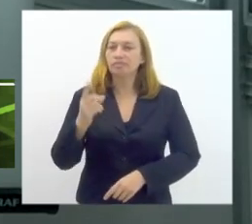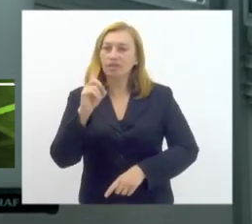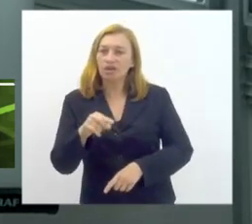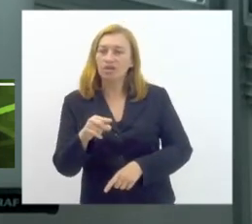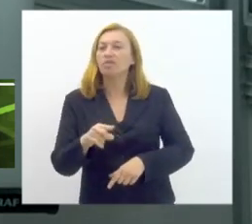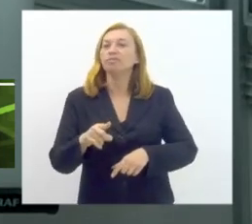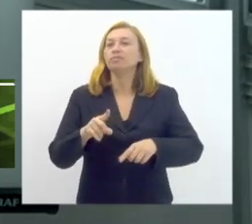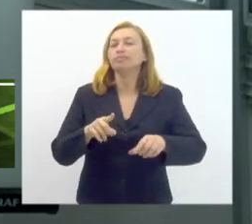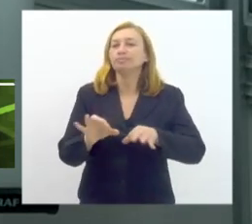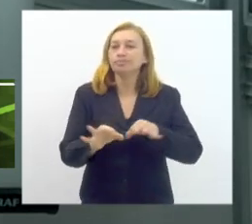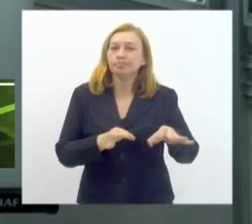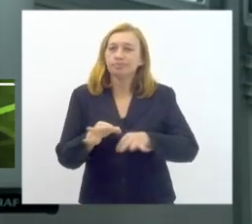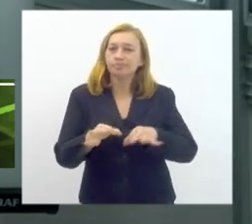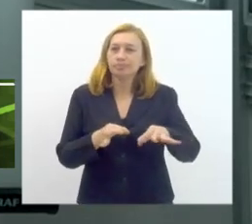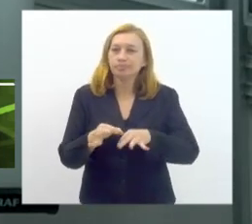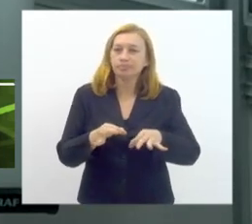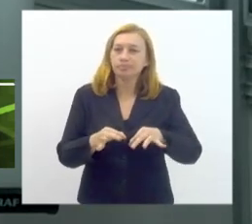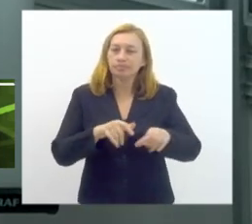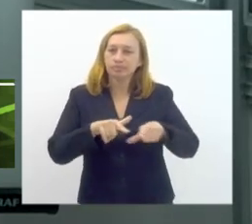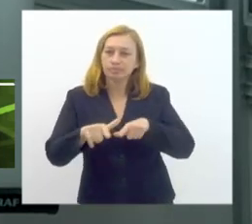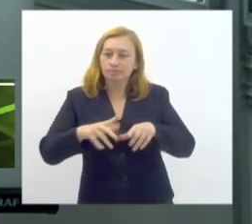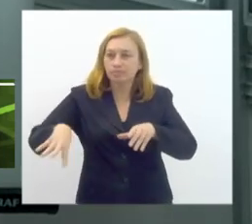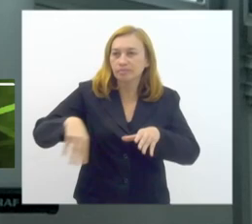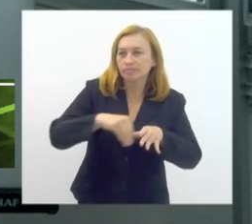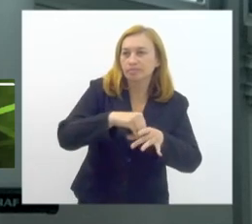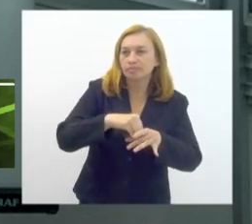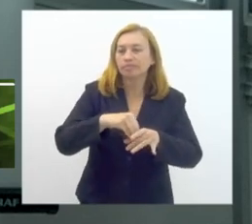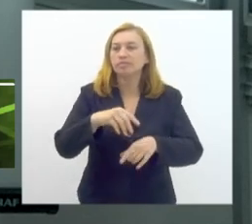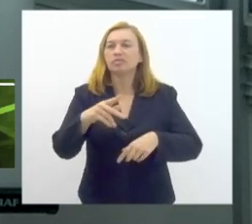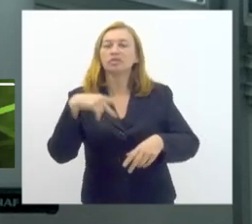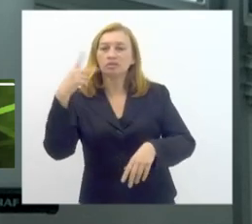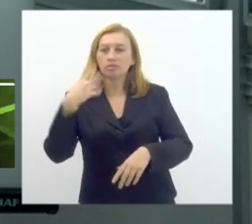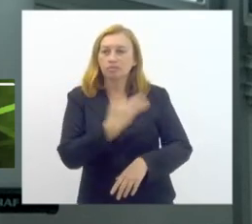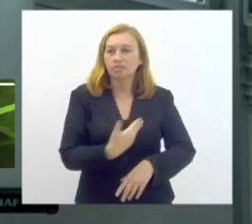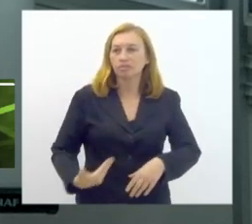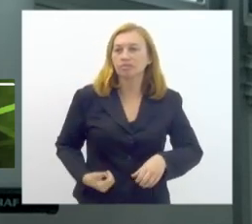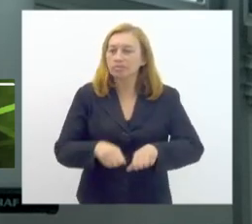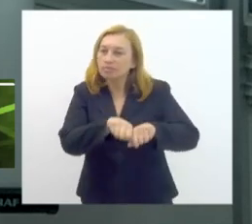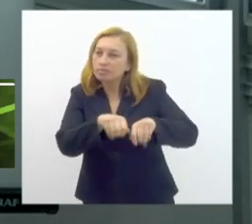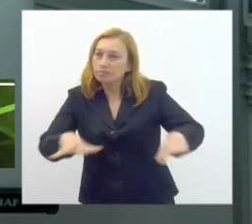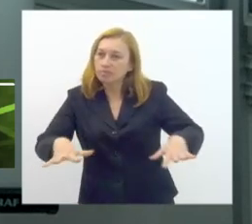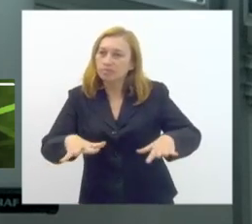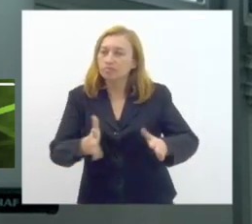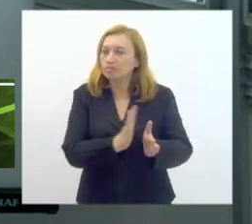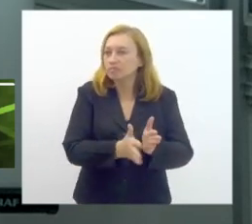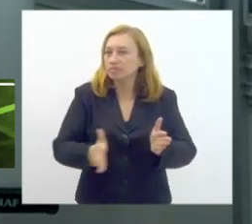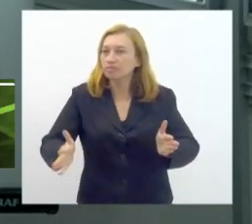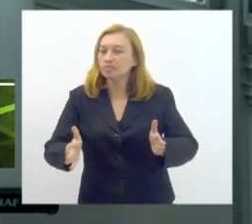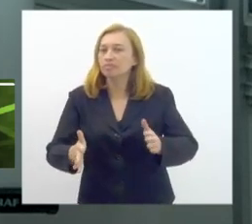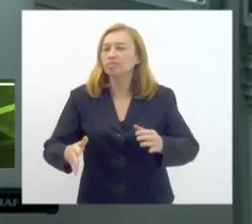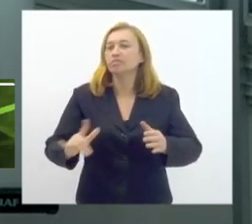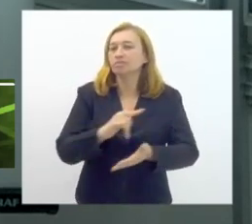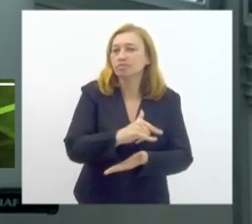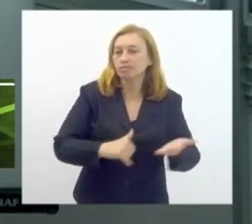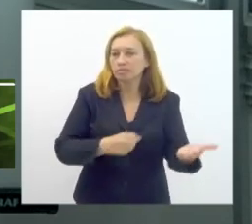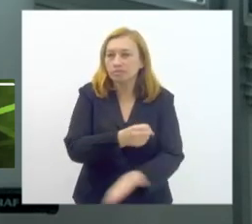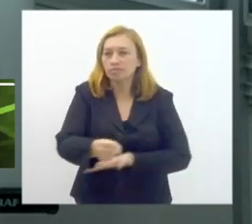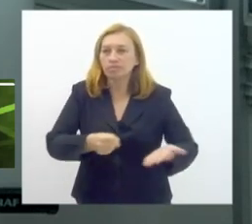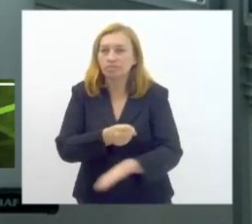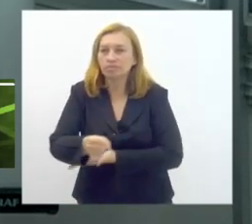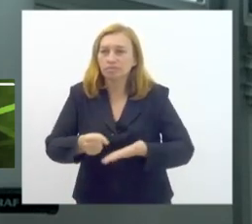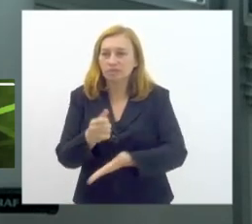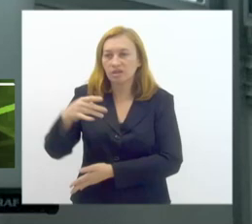que visa atuar na elaboração e implementação de políticas públicas de ampliação do acesso à documentação básica na região do